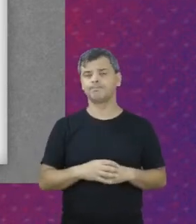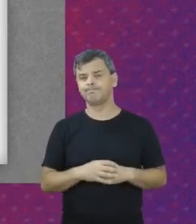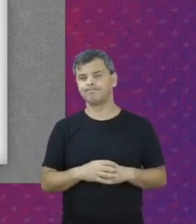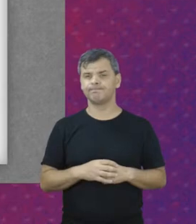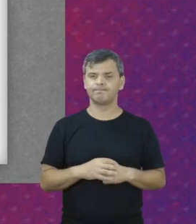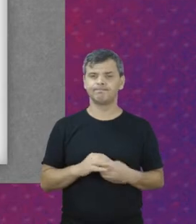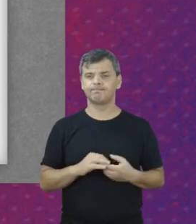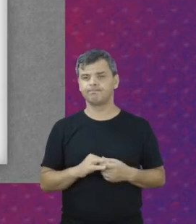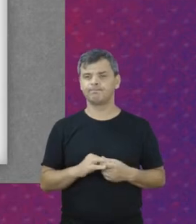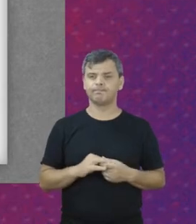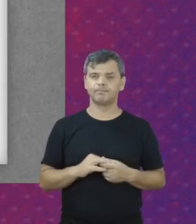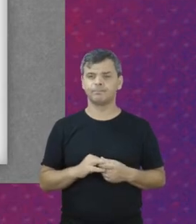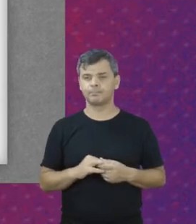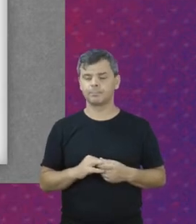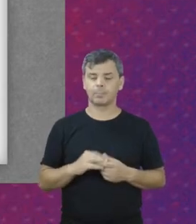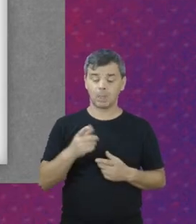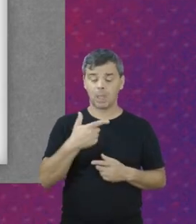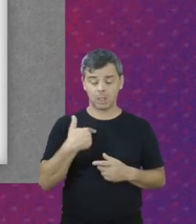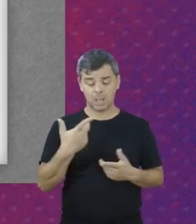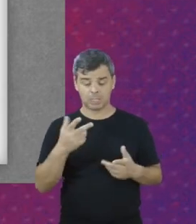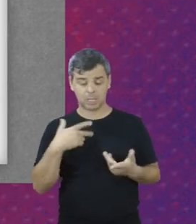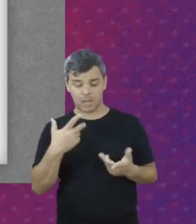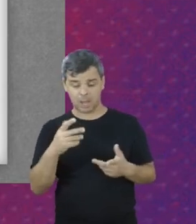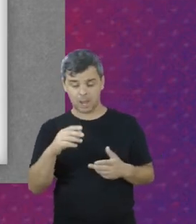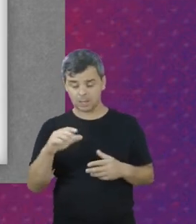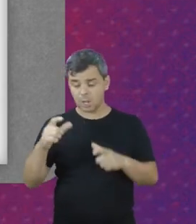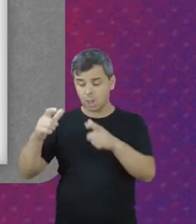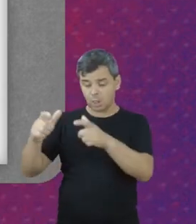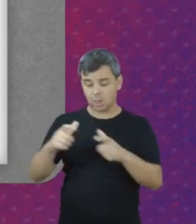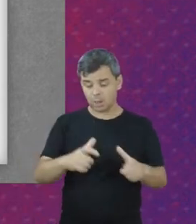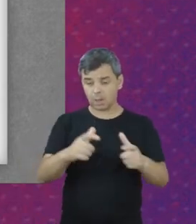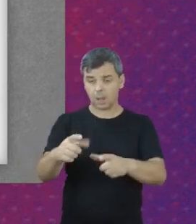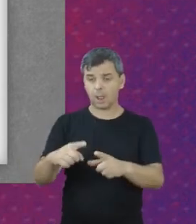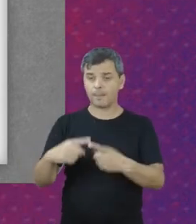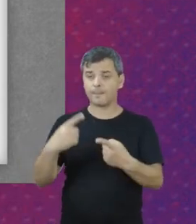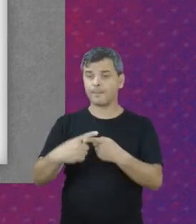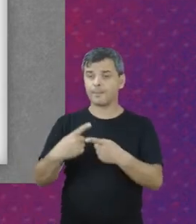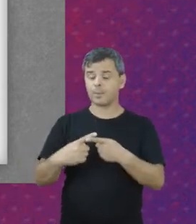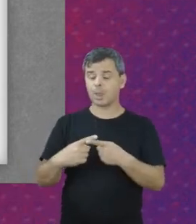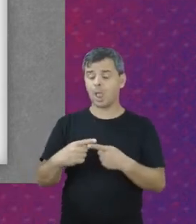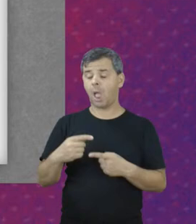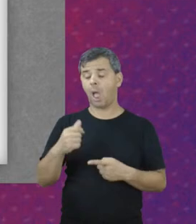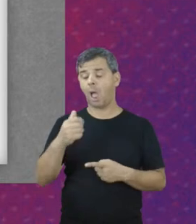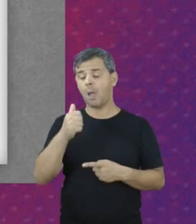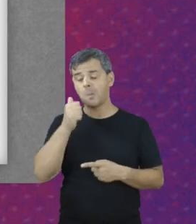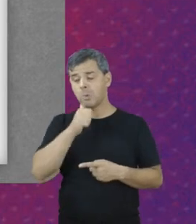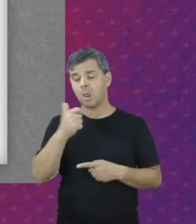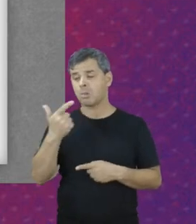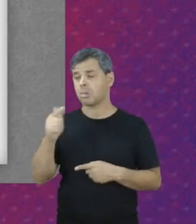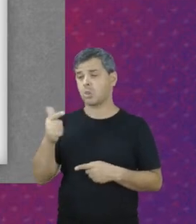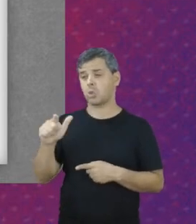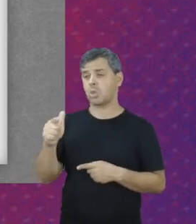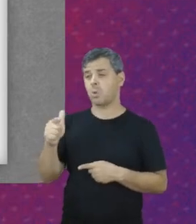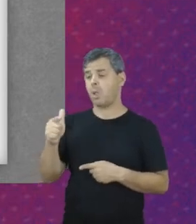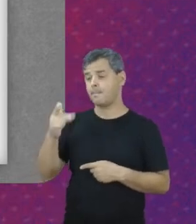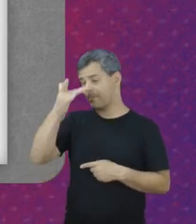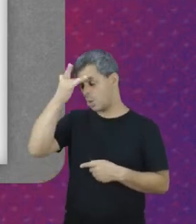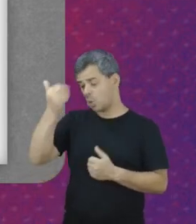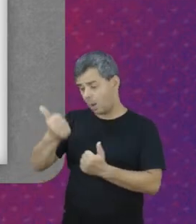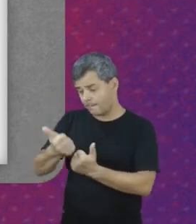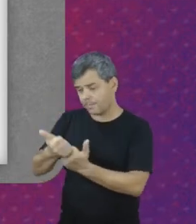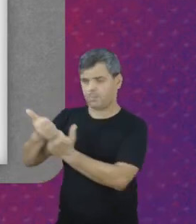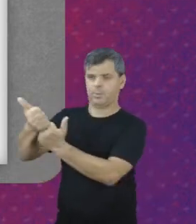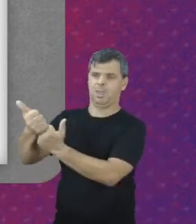nessa nesse cargo, nesses lugares, do que as mulheres que não têm alguém